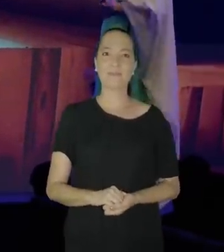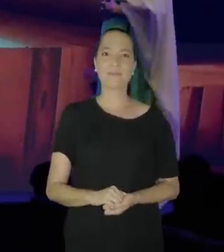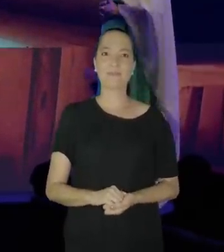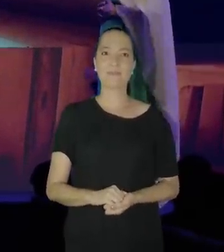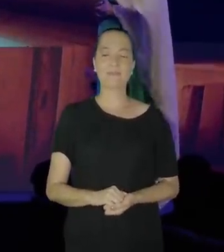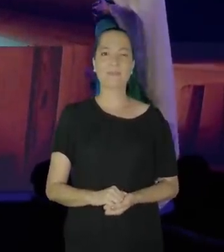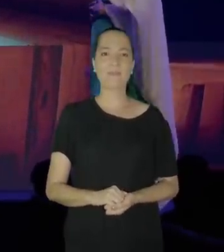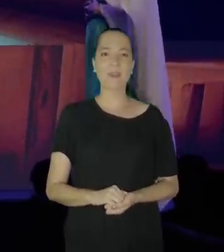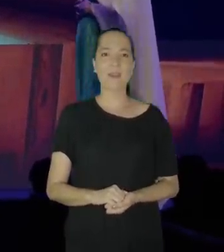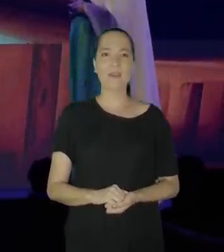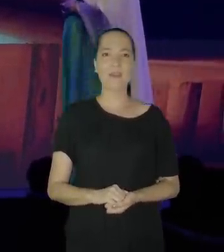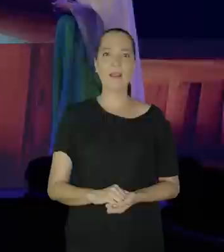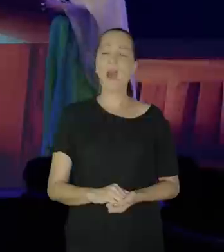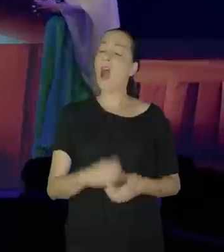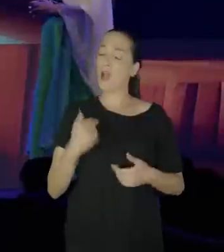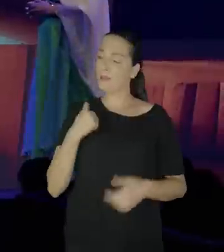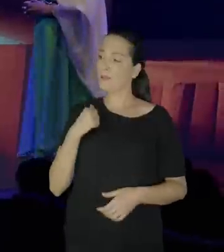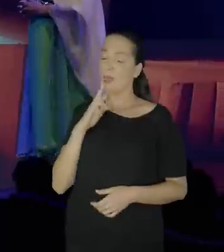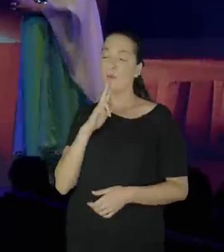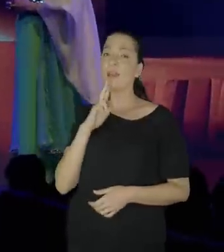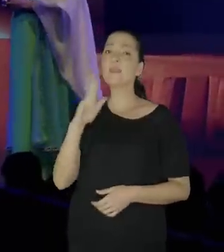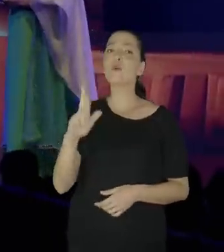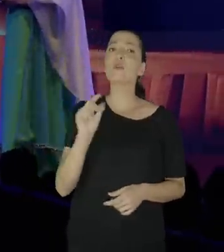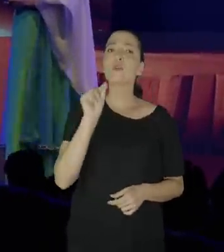E foi quando eu lhe disse: